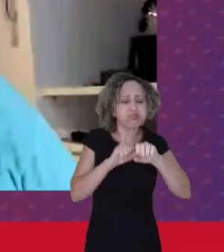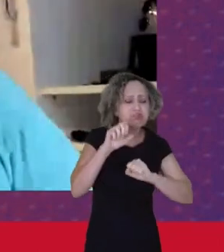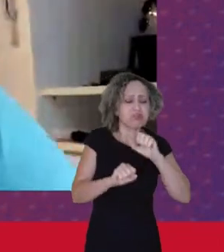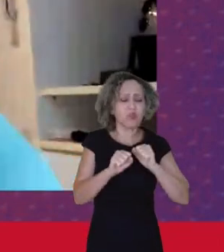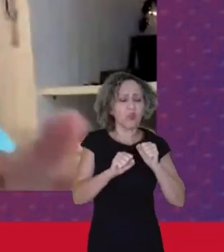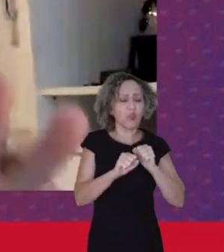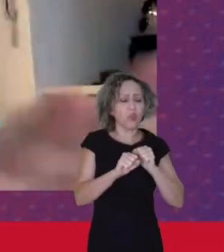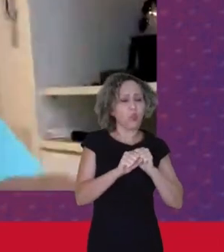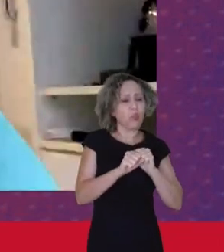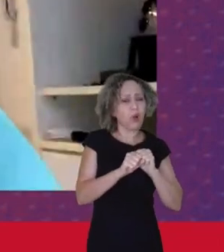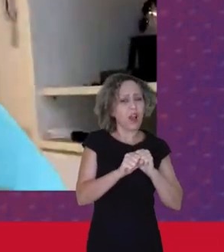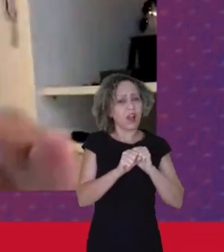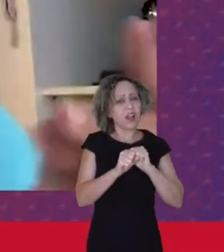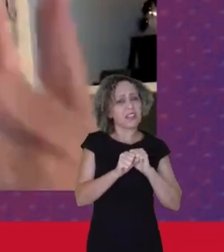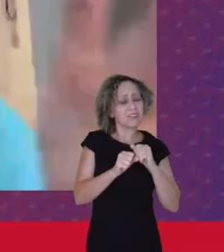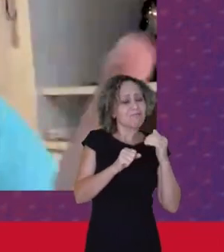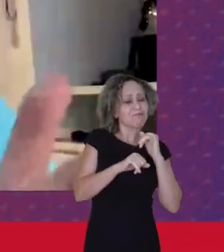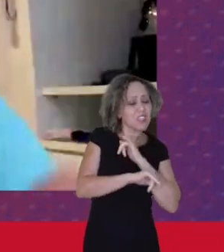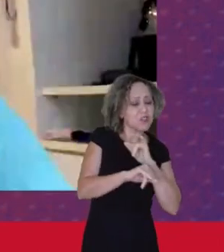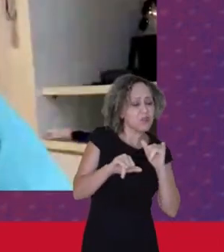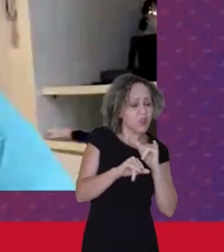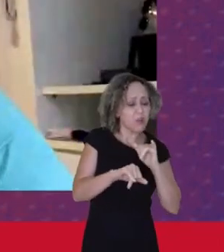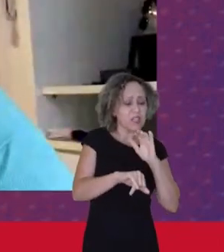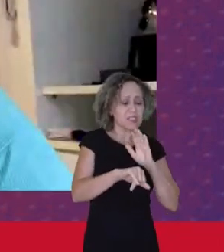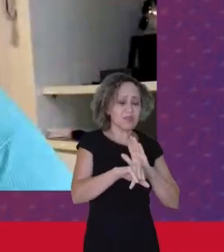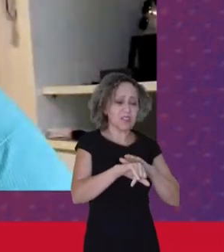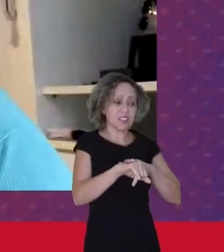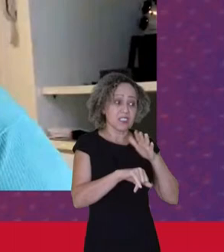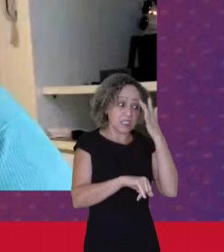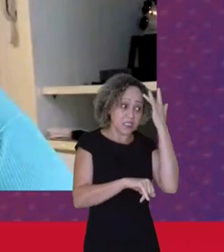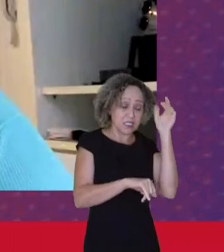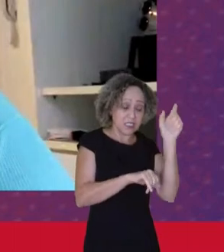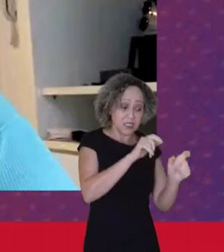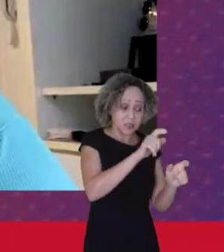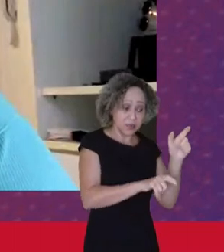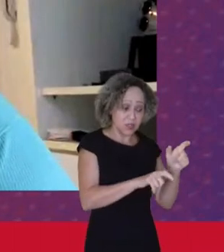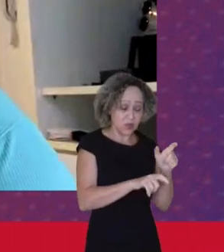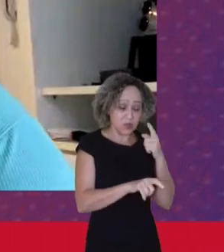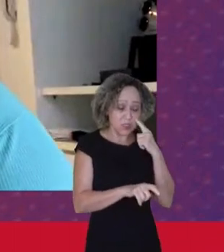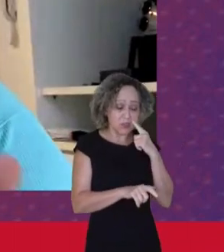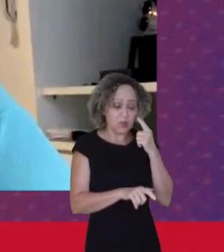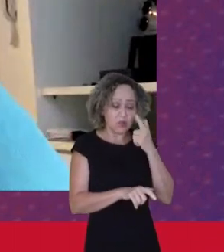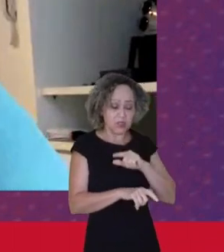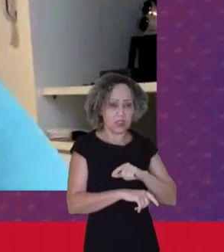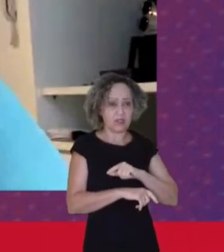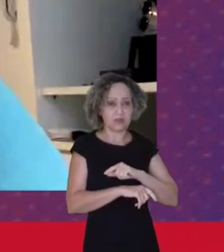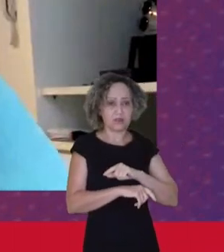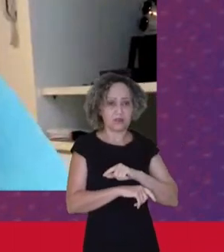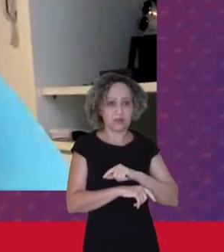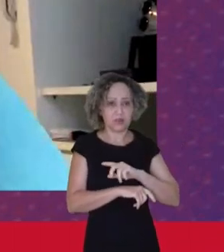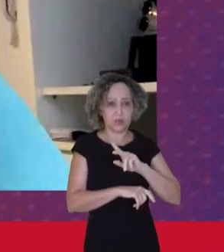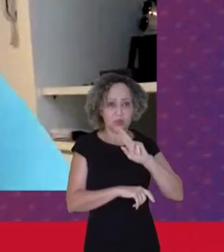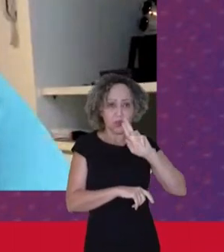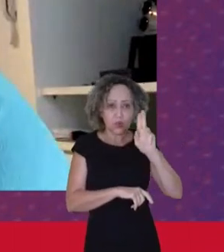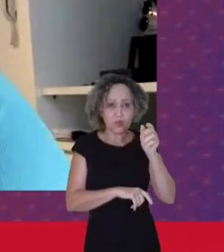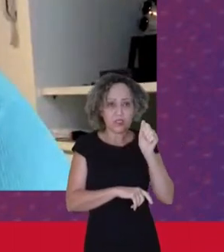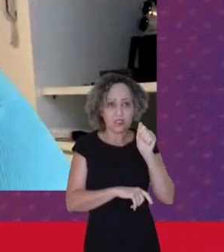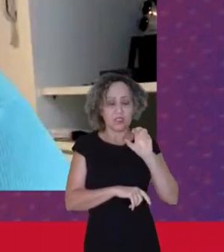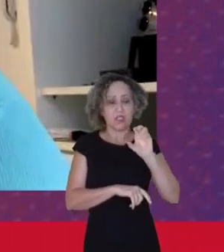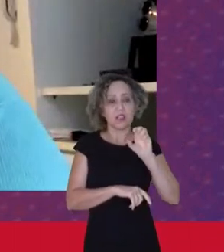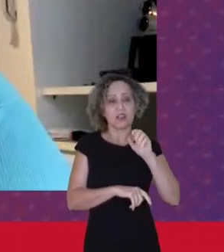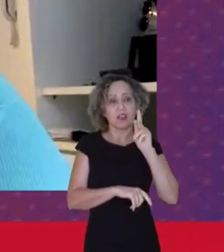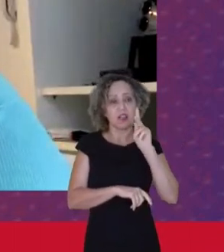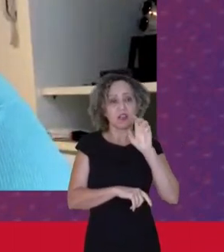crackers, né, eles já se aperfeiçoaram a ponto de fazer. Então, você veja bem, uma